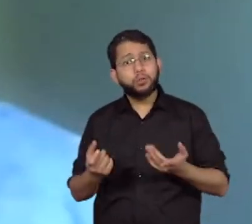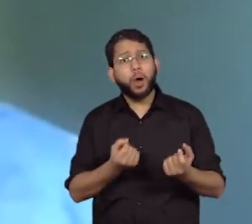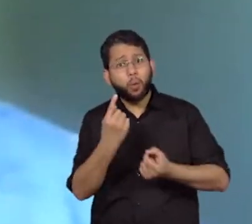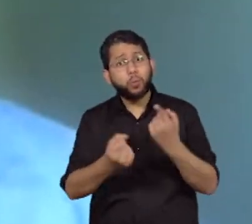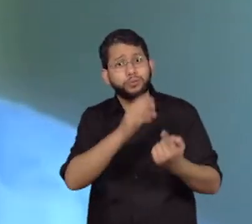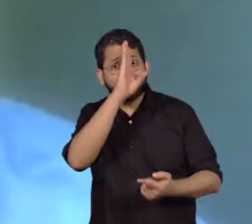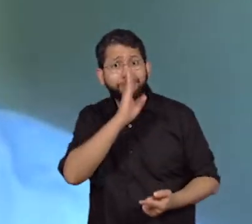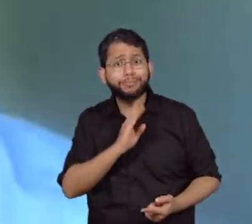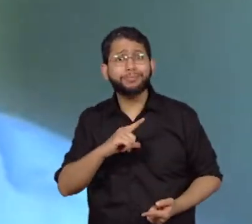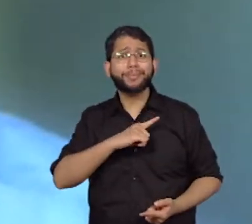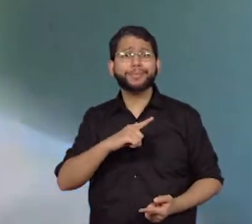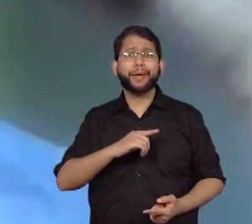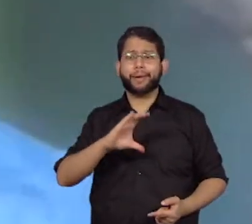tem Canvas,